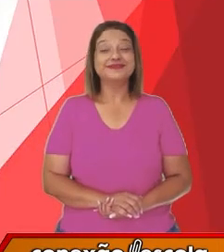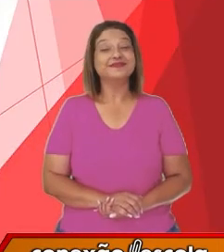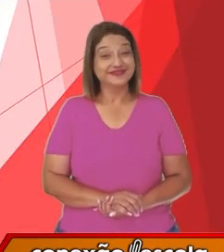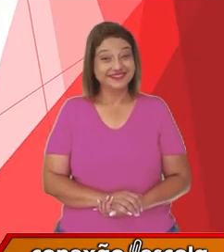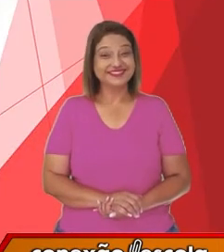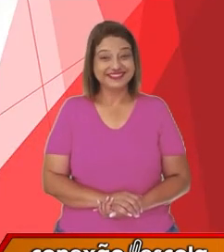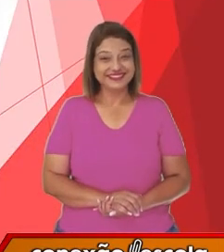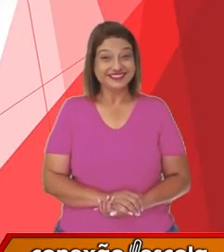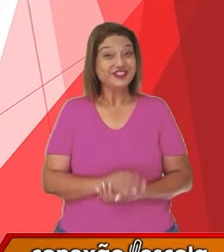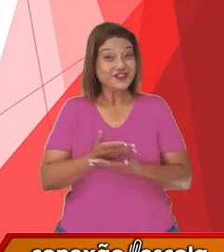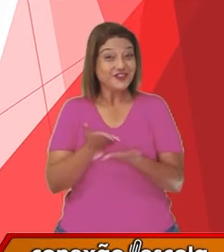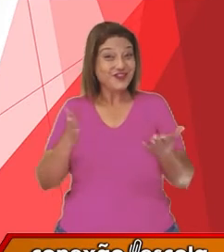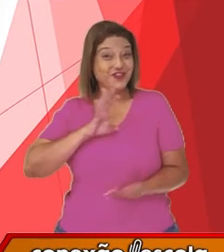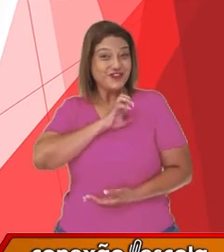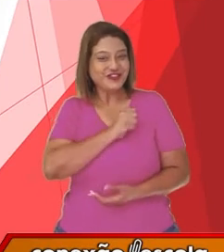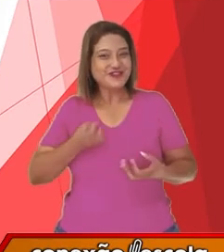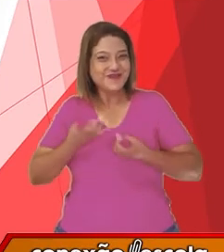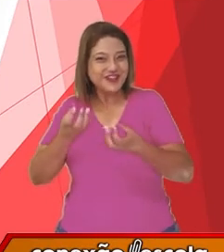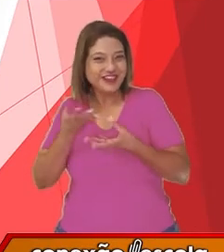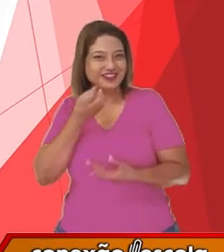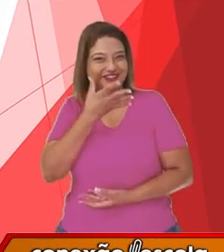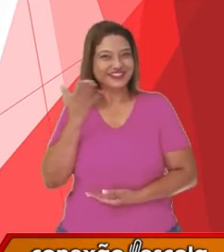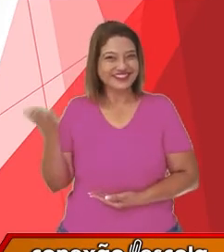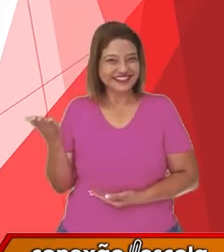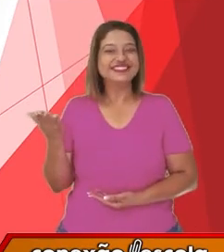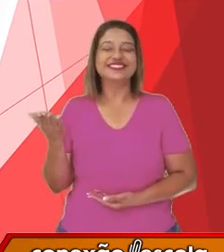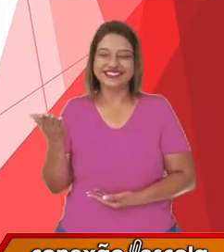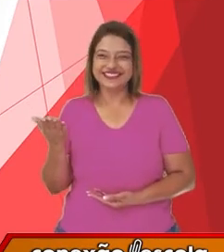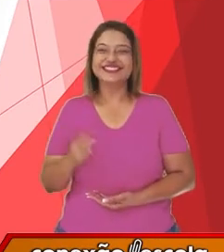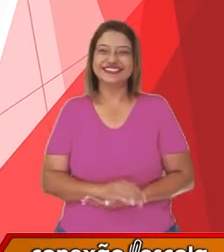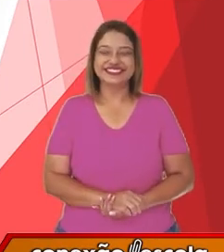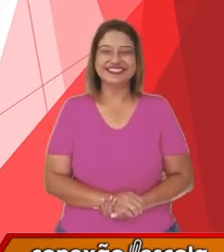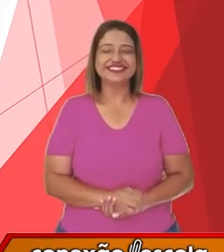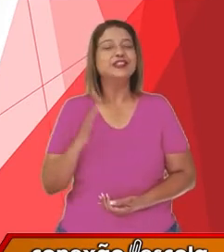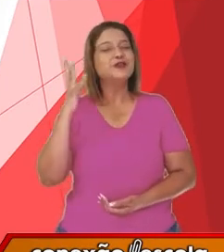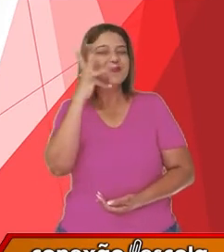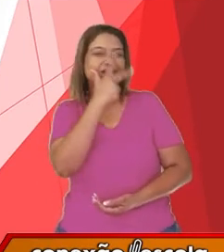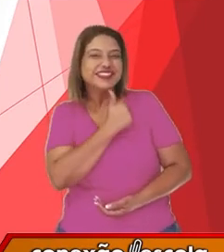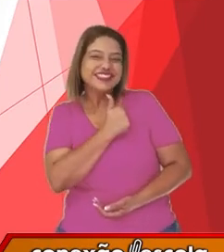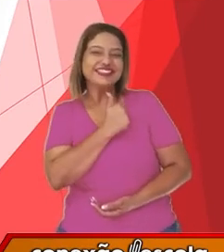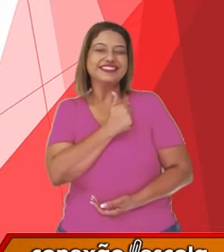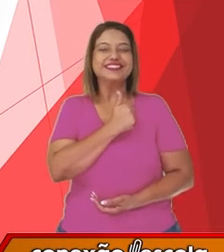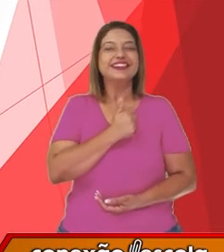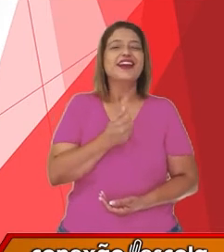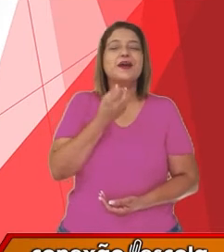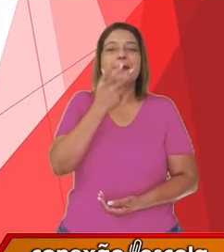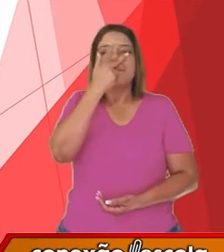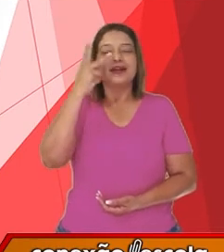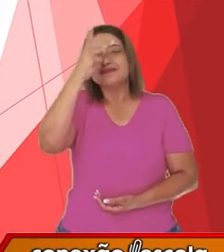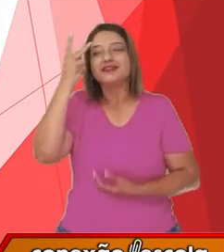E aí, vocês gostaram do poema? Tão bom, né? Bonito. É